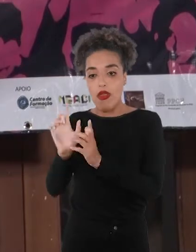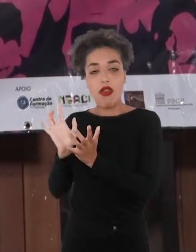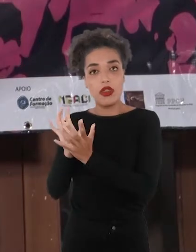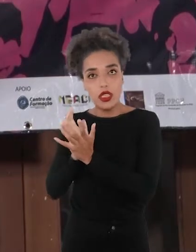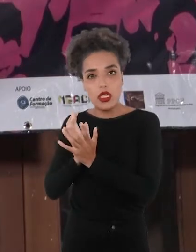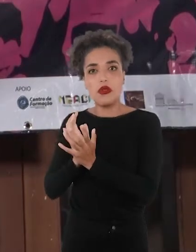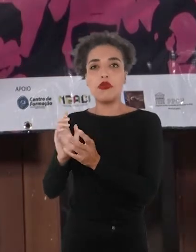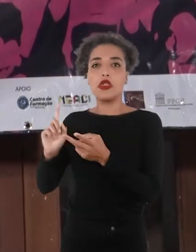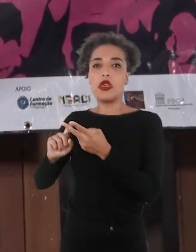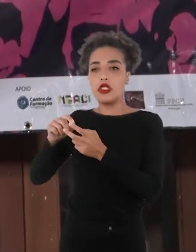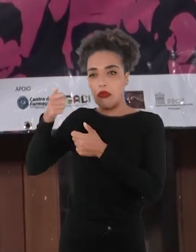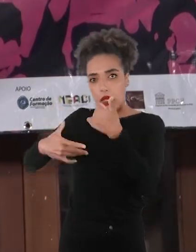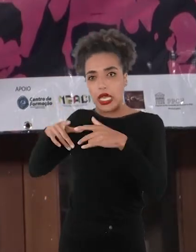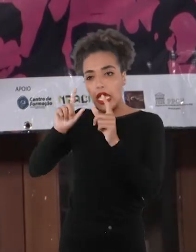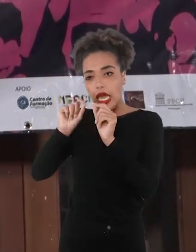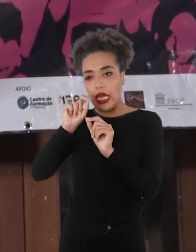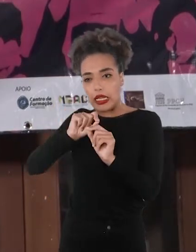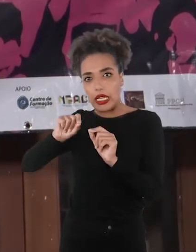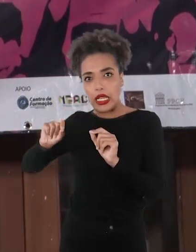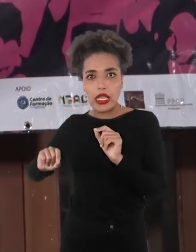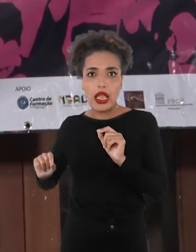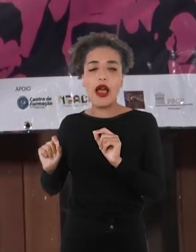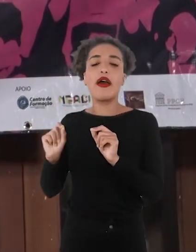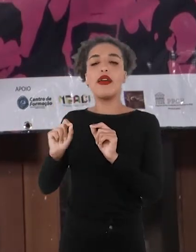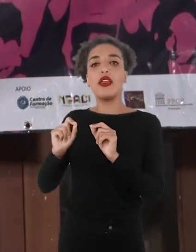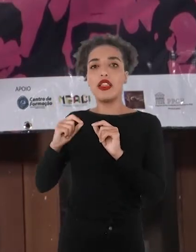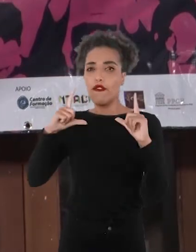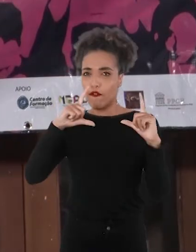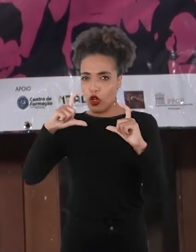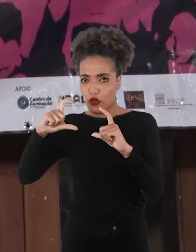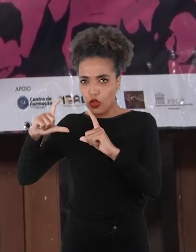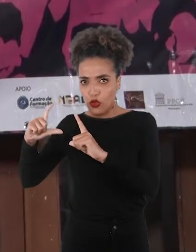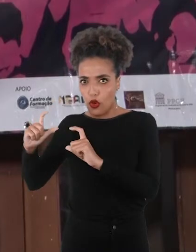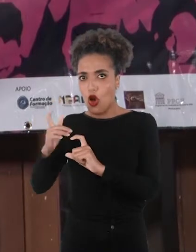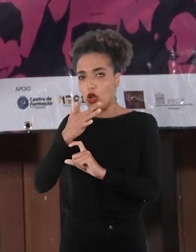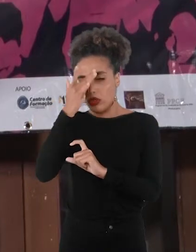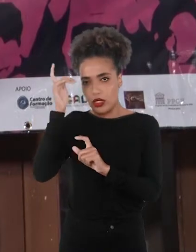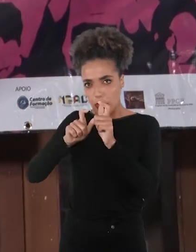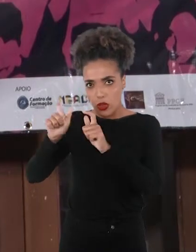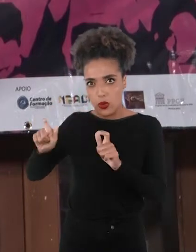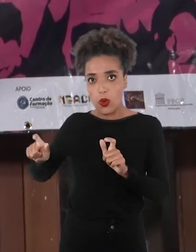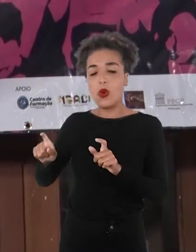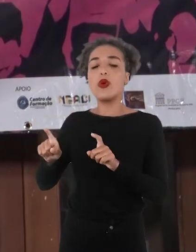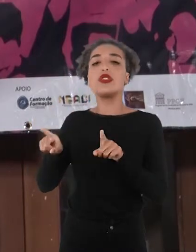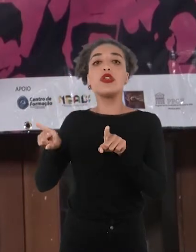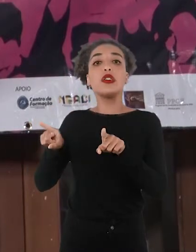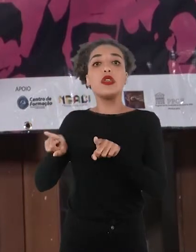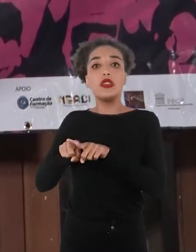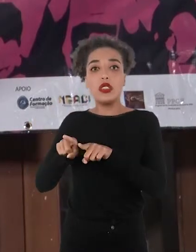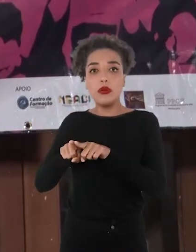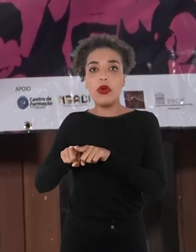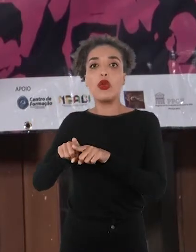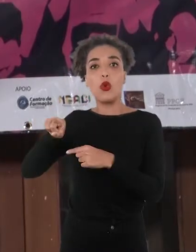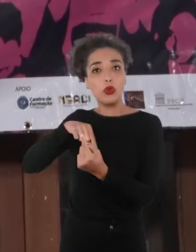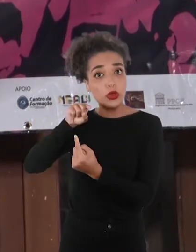equipe visibilizada, né, com as fotos e tudo, ainda não sei se foi colocado tudo.